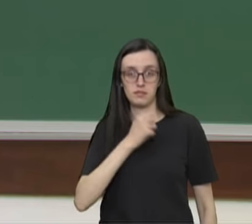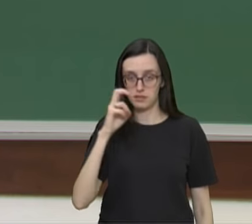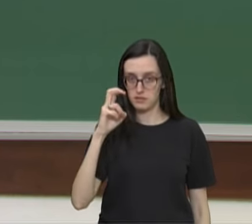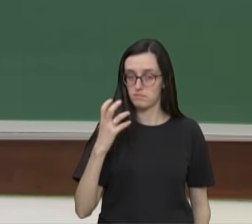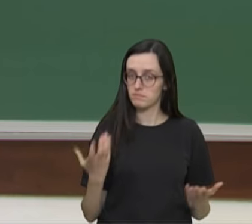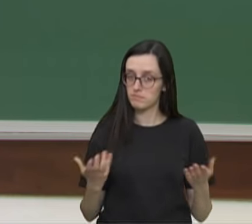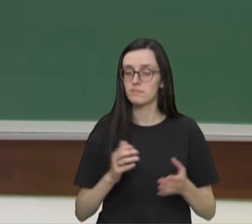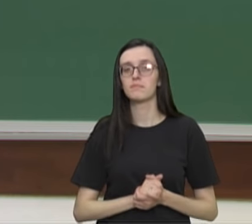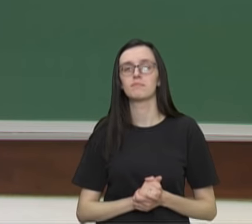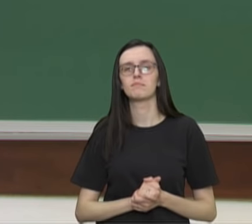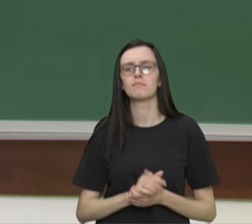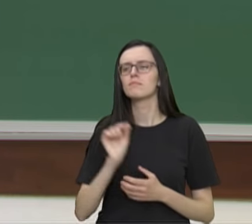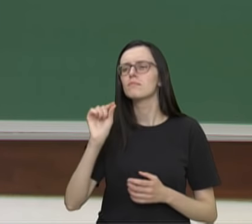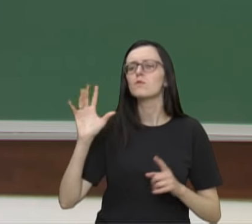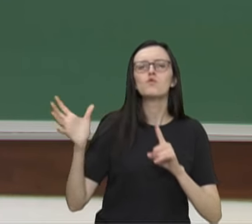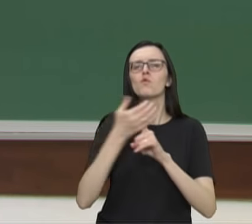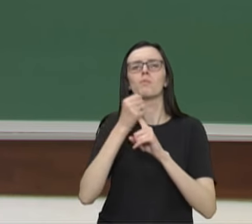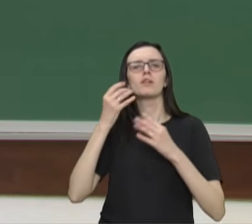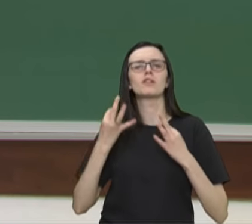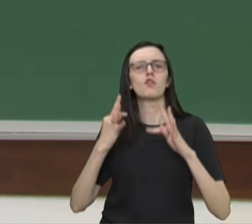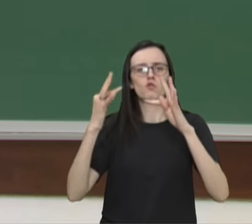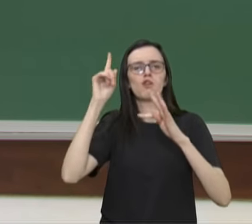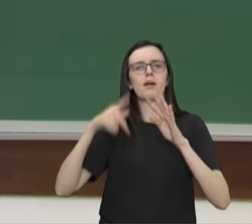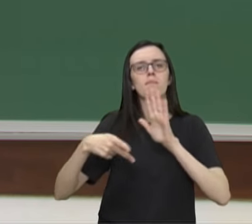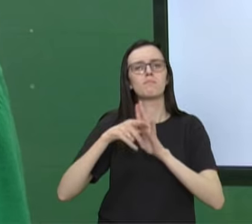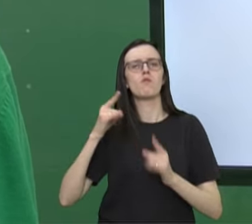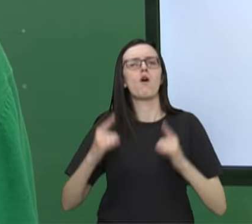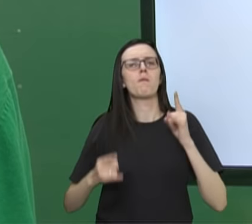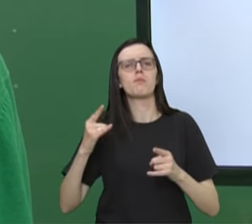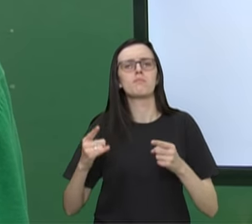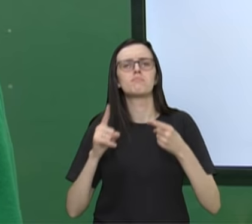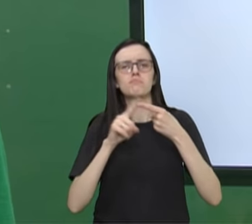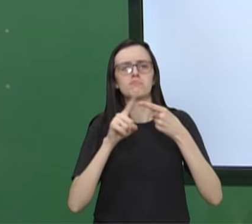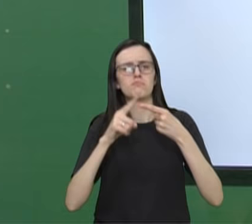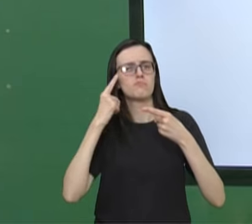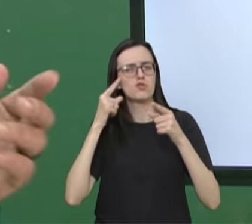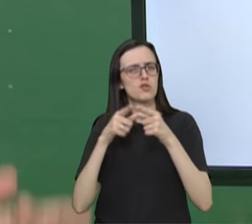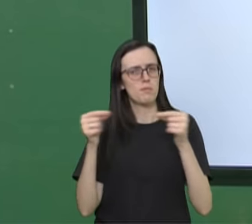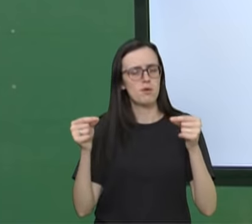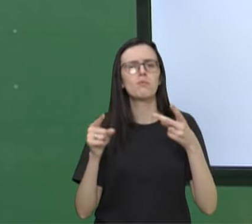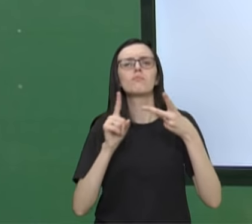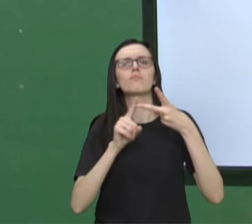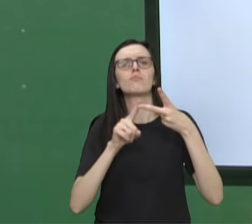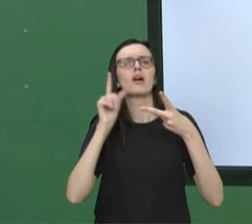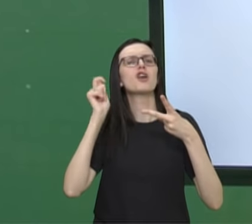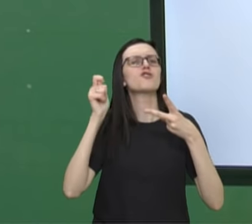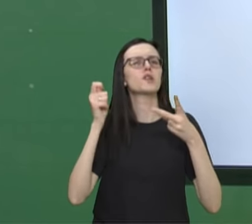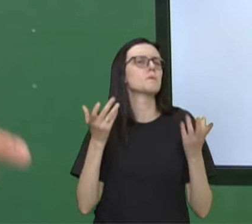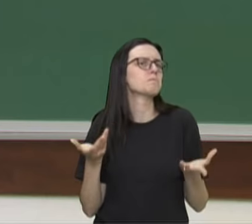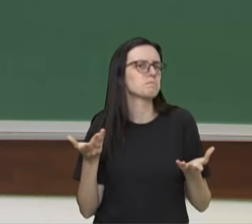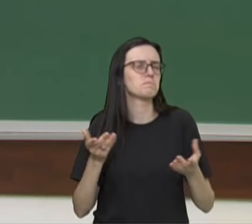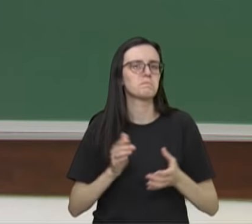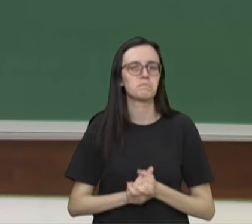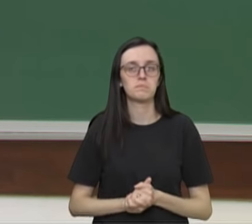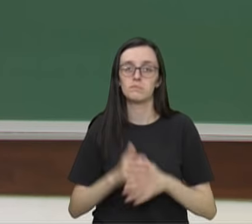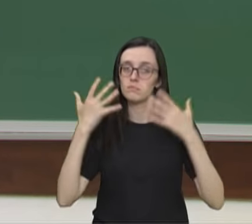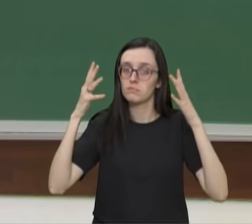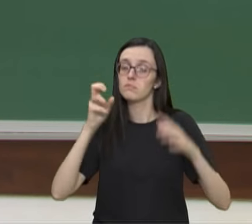5 que domina a tecnologia da robótica no mundo é o japão letra a' ou é argentina